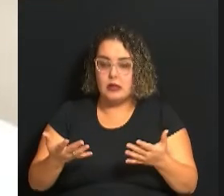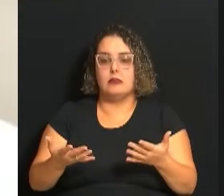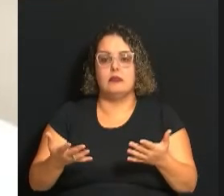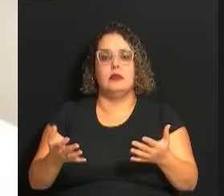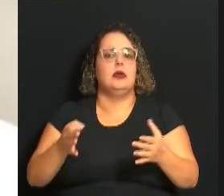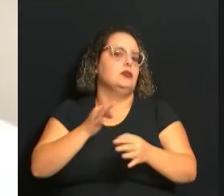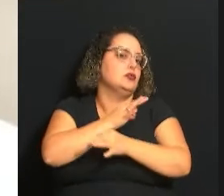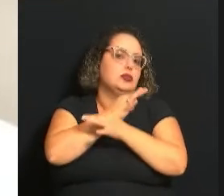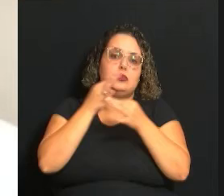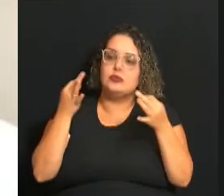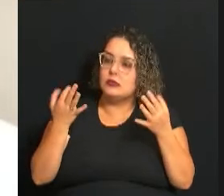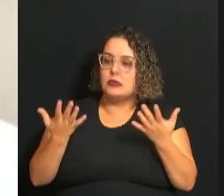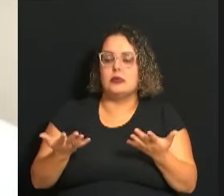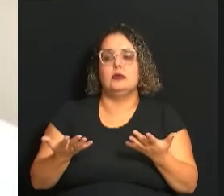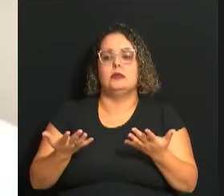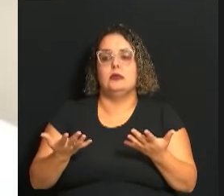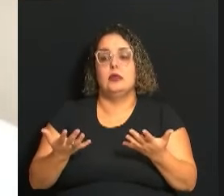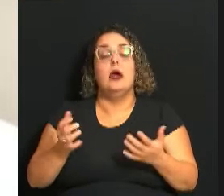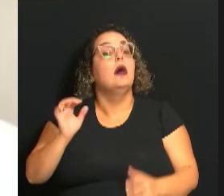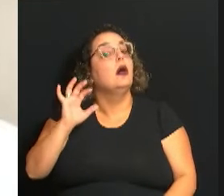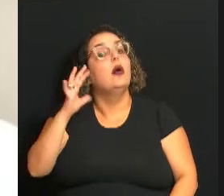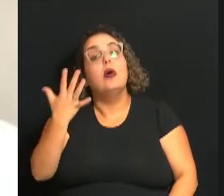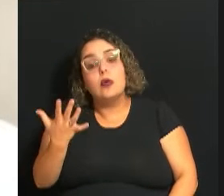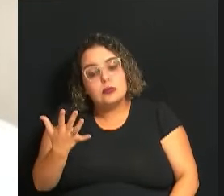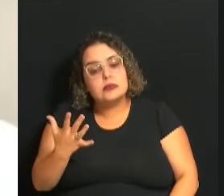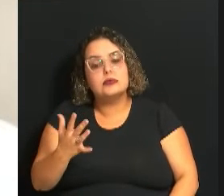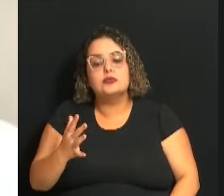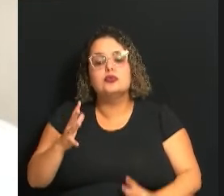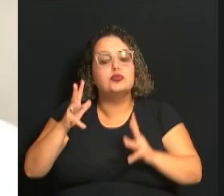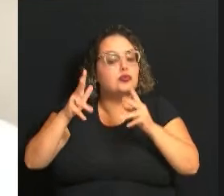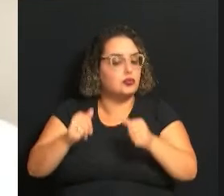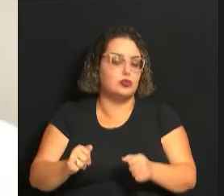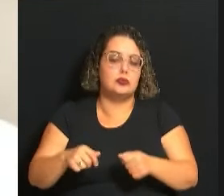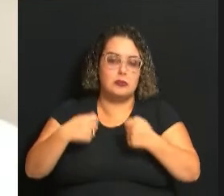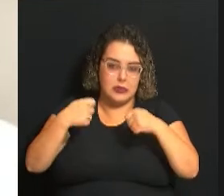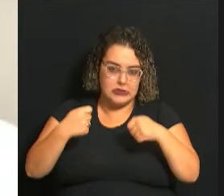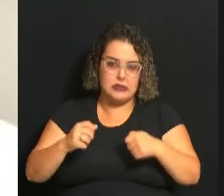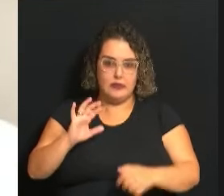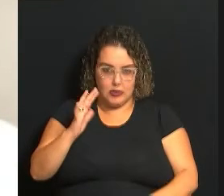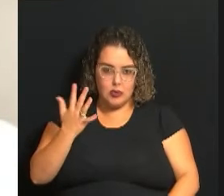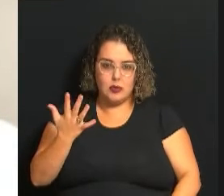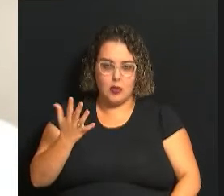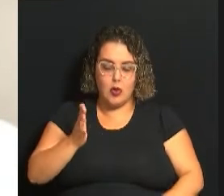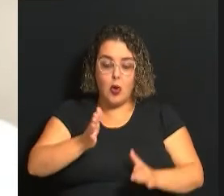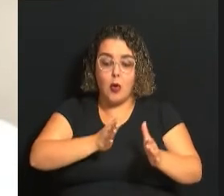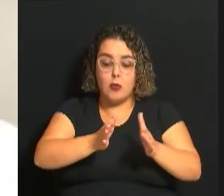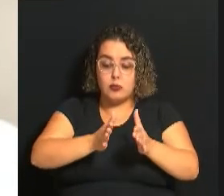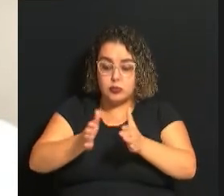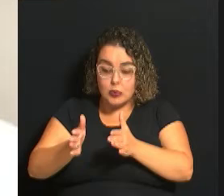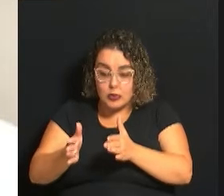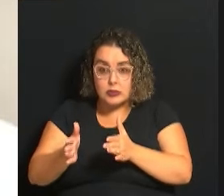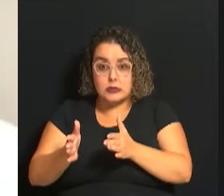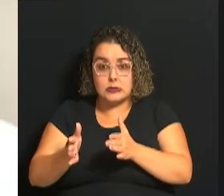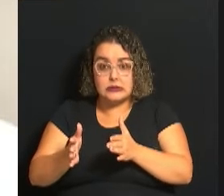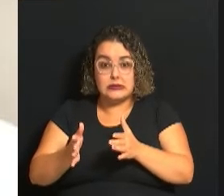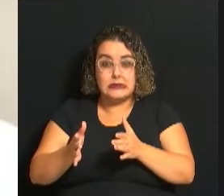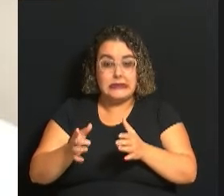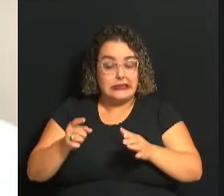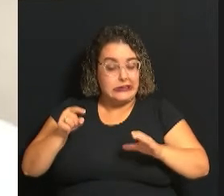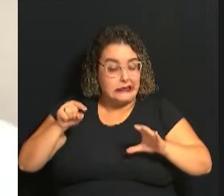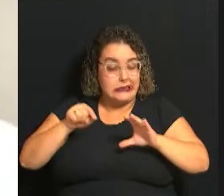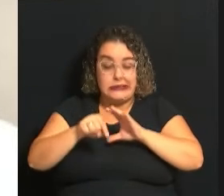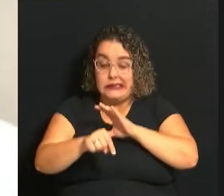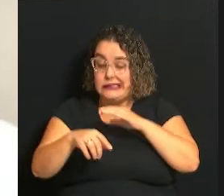certo, aconteceu do jeito que tinha que ser, né? E eu acho que quando a gente passa por um processo tão intrínseco como esse,